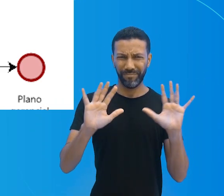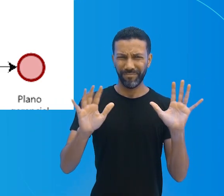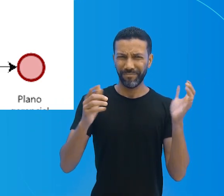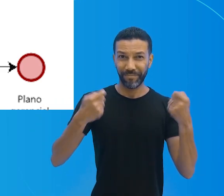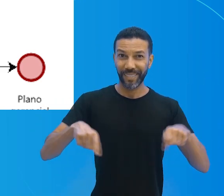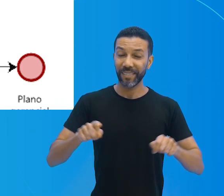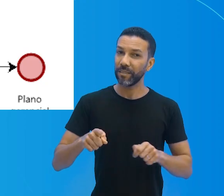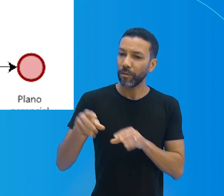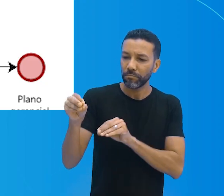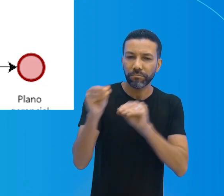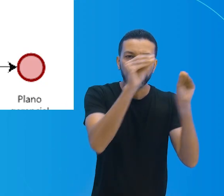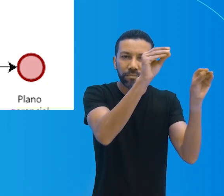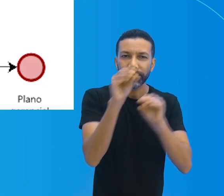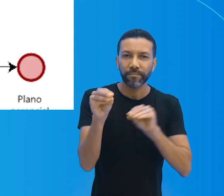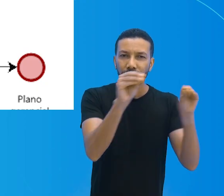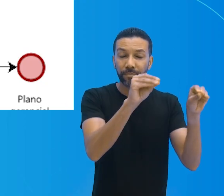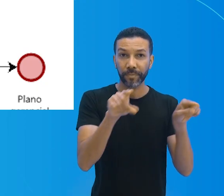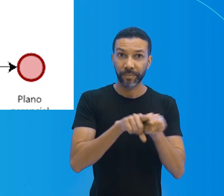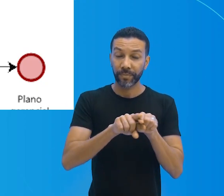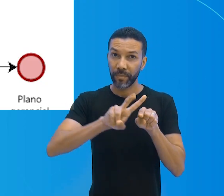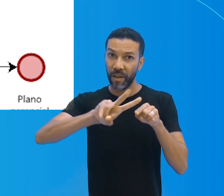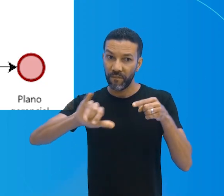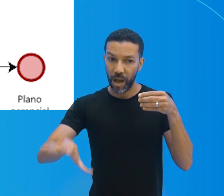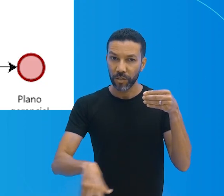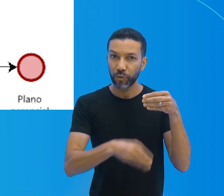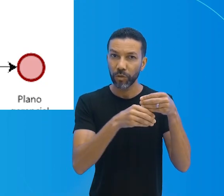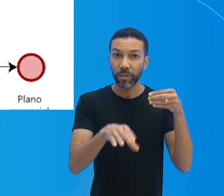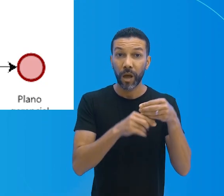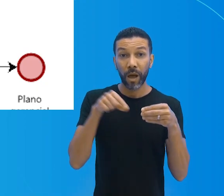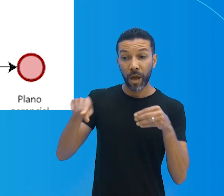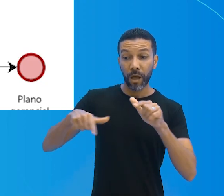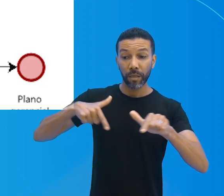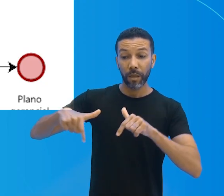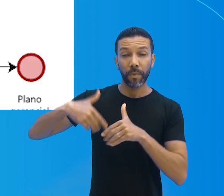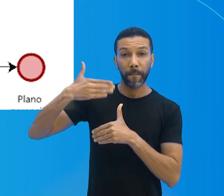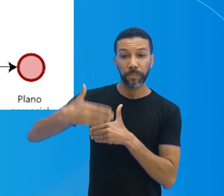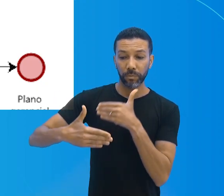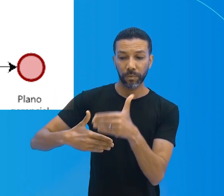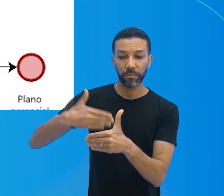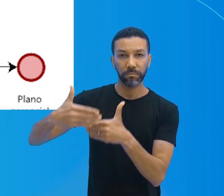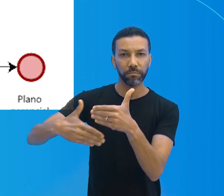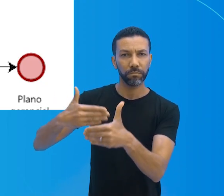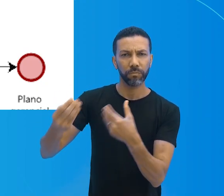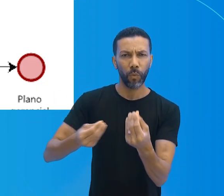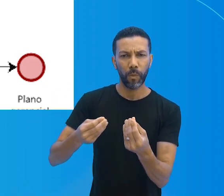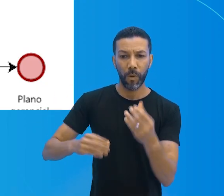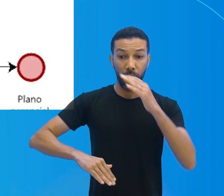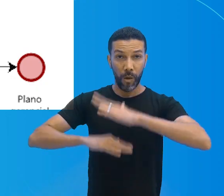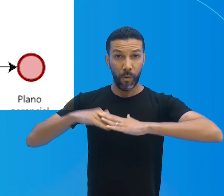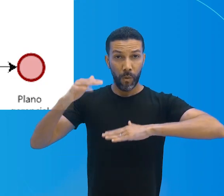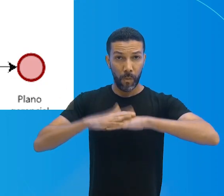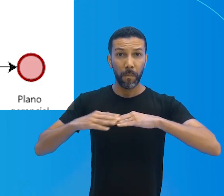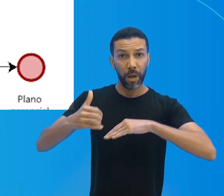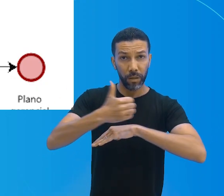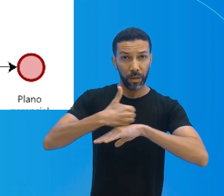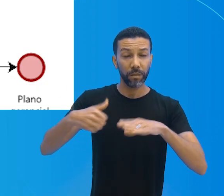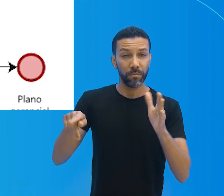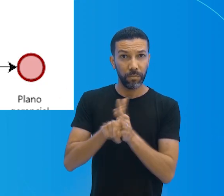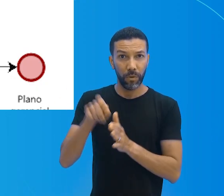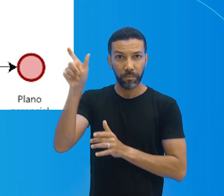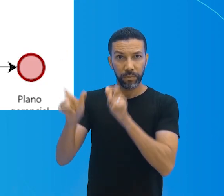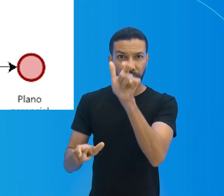informação, tá? Vai adicionar também processos de trabalho, que aí são as competências.